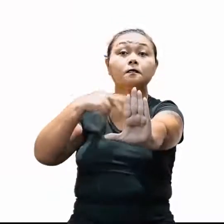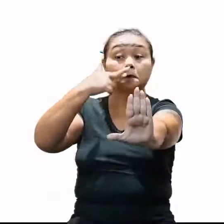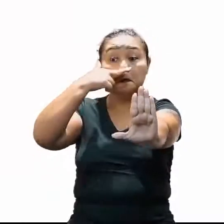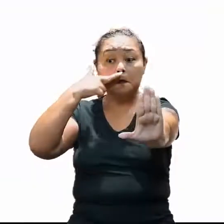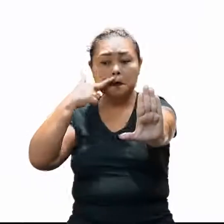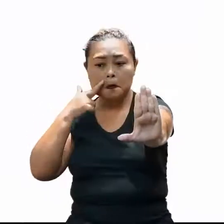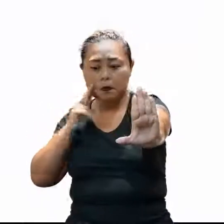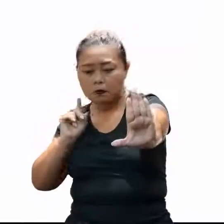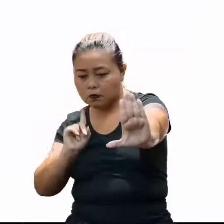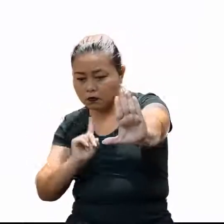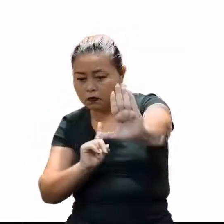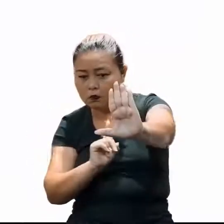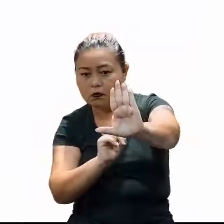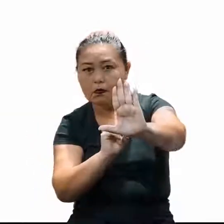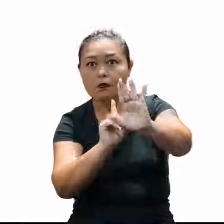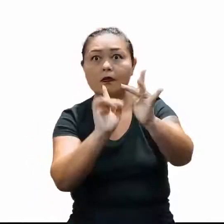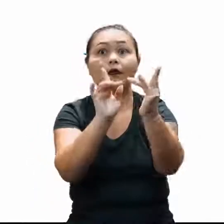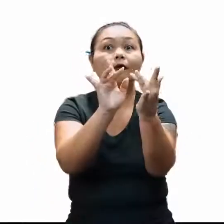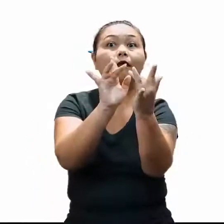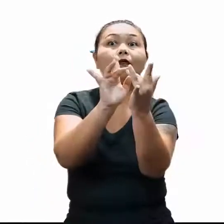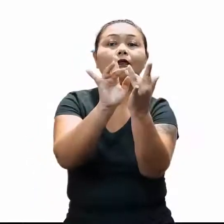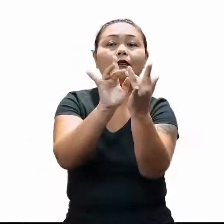primeiro contato com esses índios isolados.